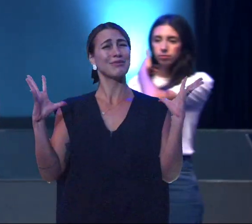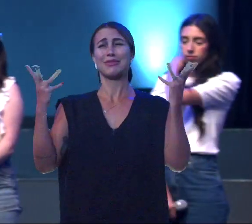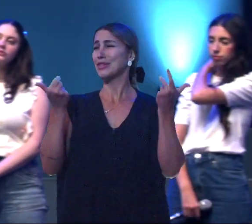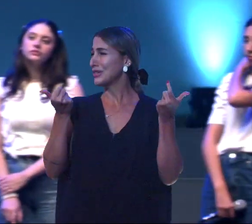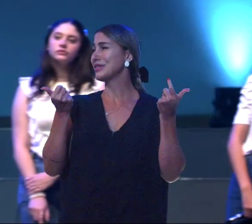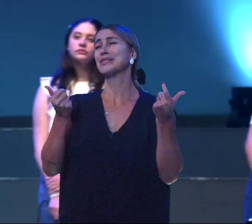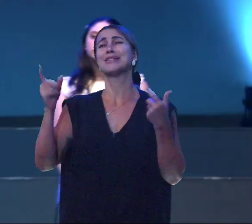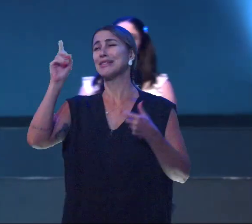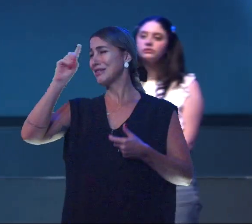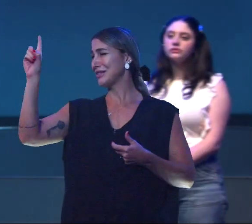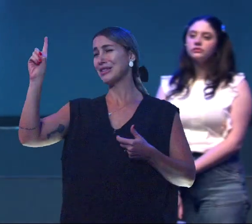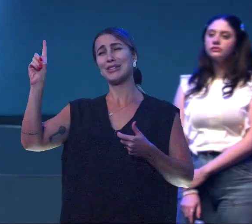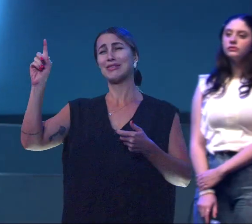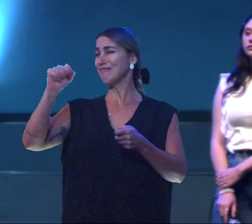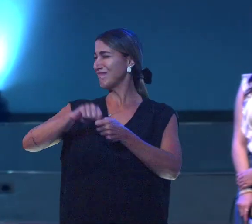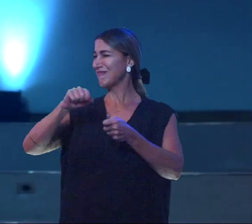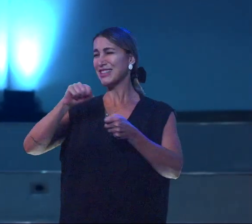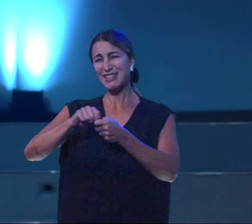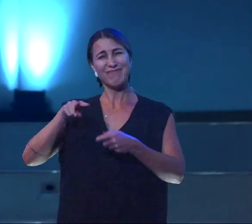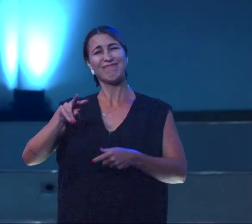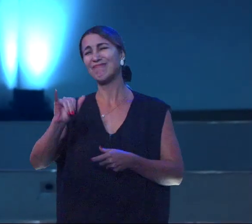fazer através do seu povo.